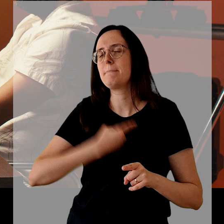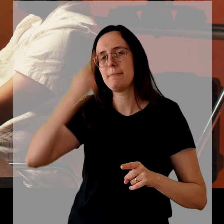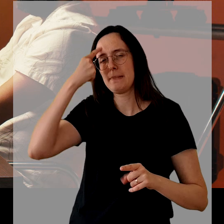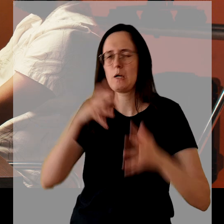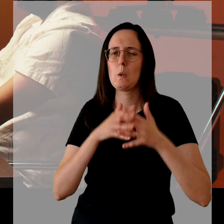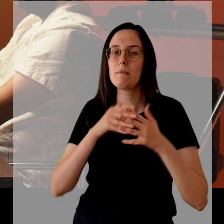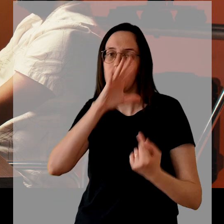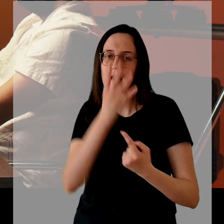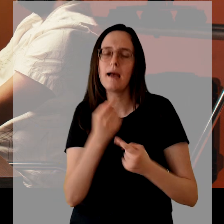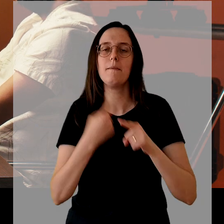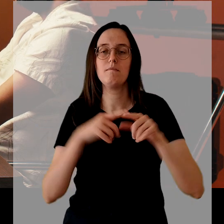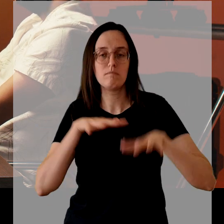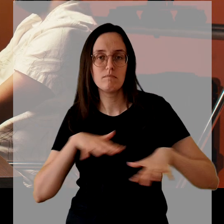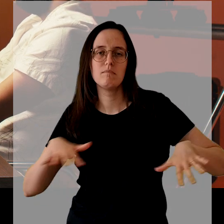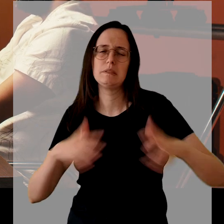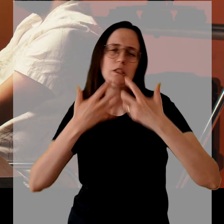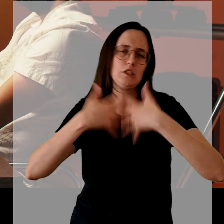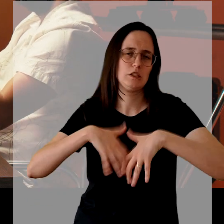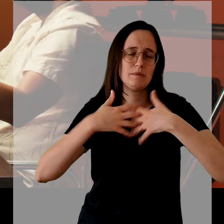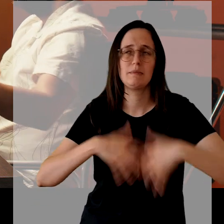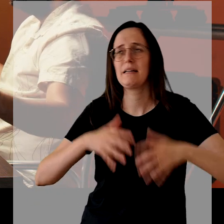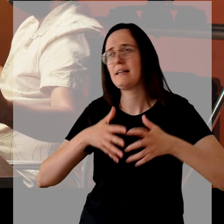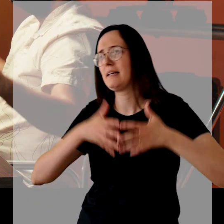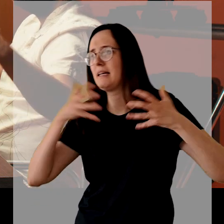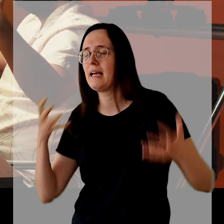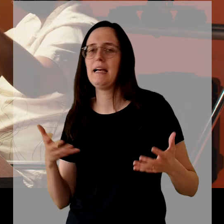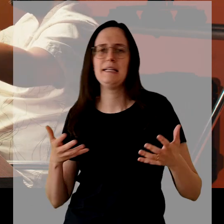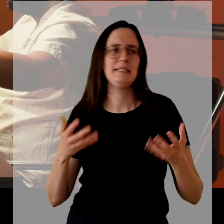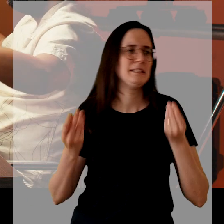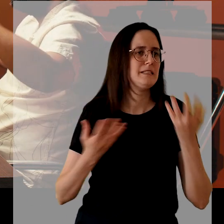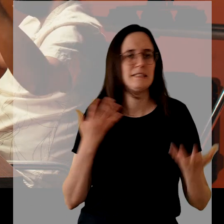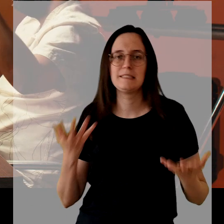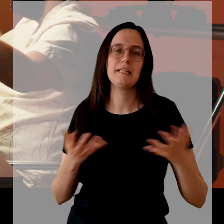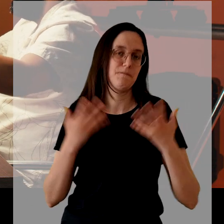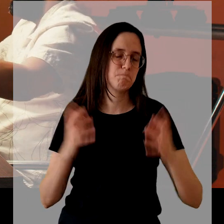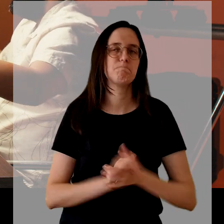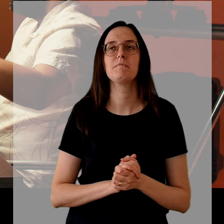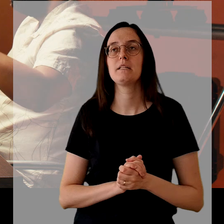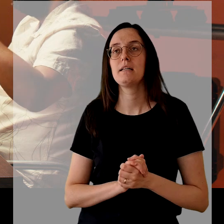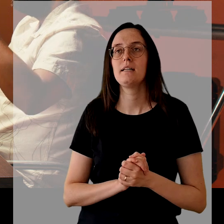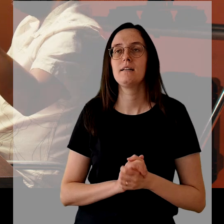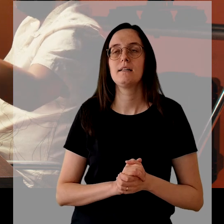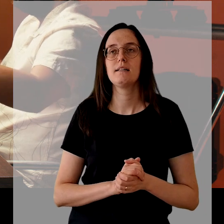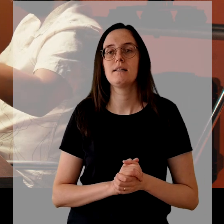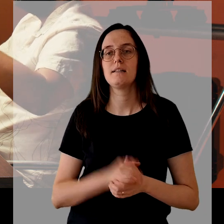complicado em termos de arte, porque é um universo muito complexo, muito grande para adressar, enfim.